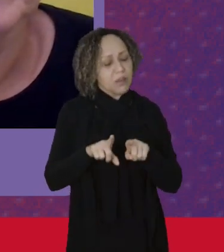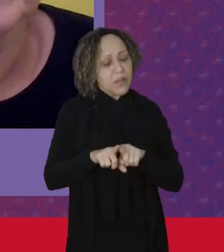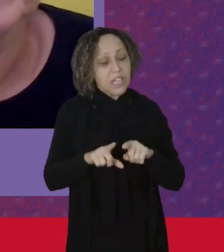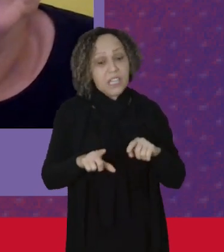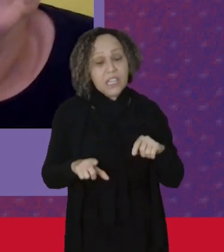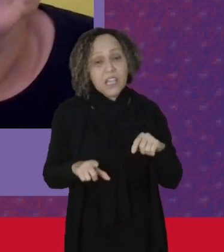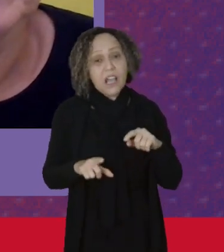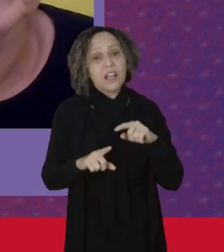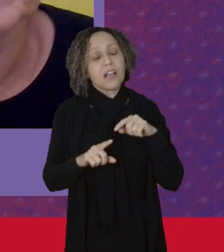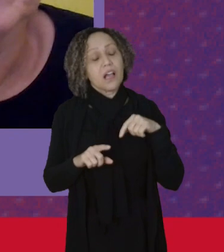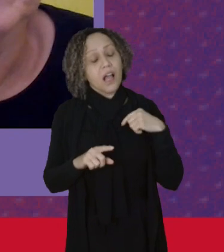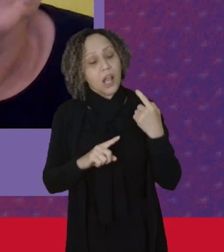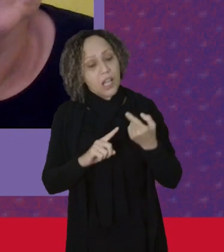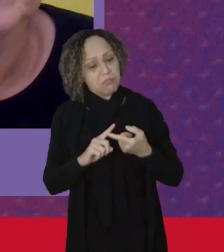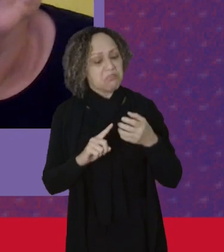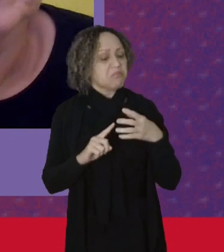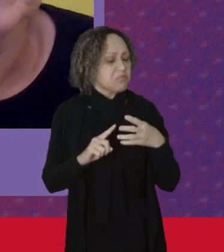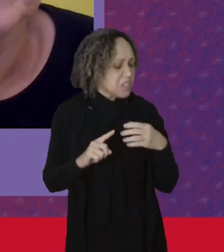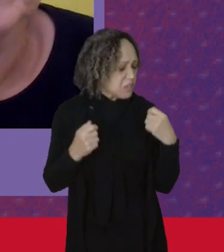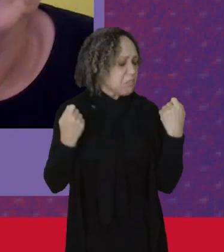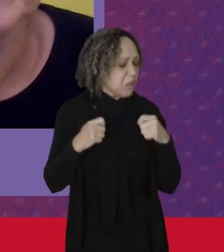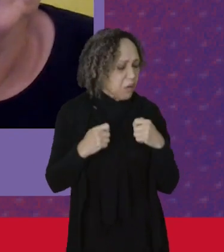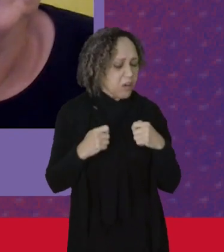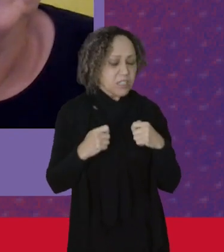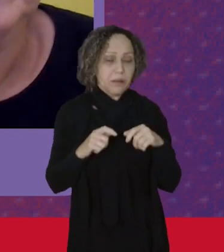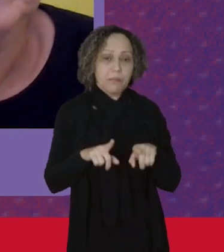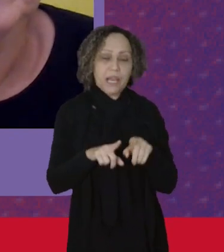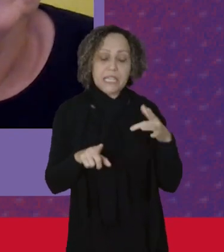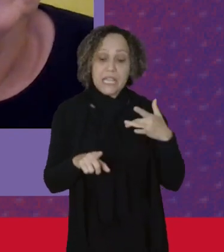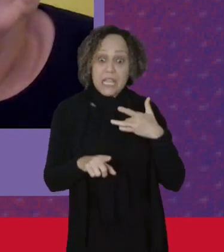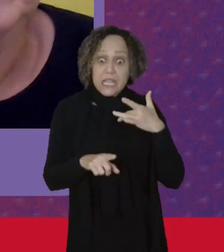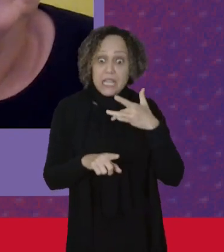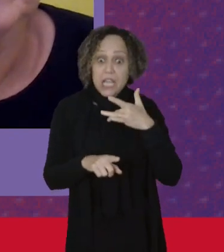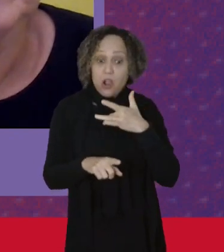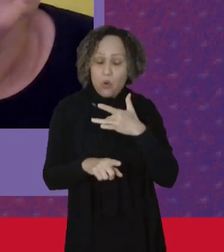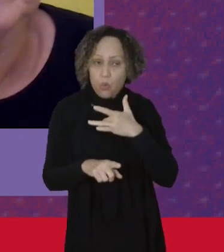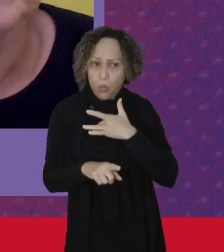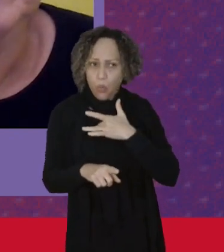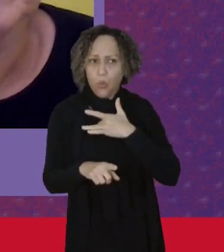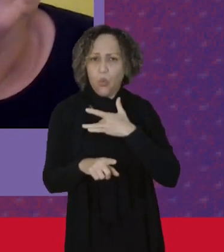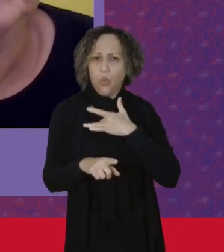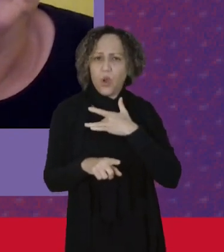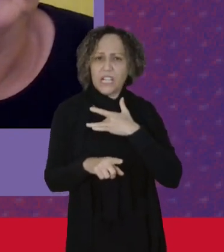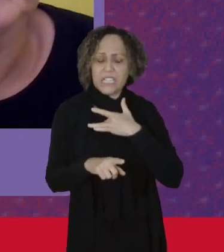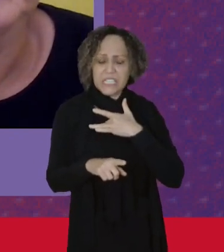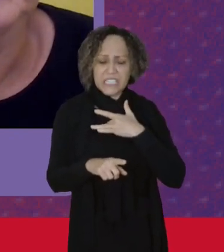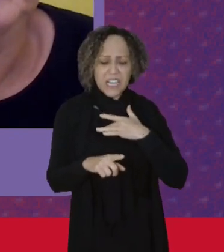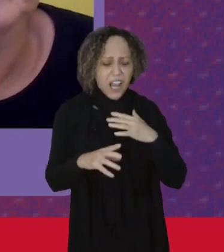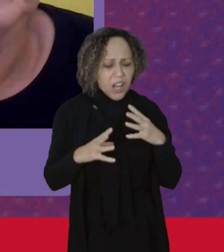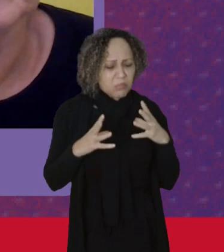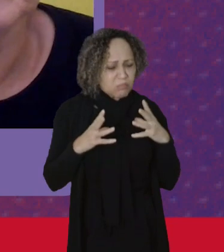que a saúde integral, ela significa, como a Eliane até colocou na aula 4, né, uma saúde